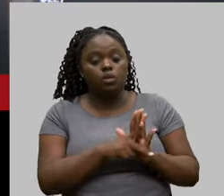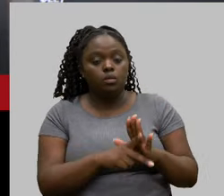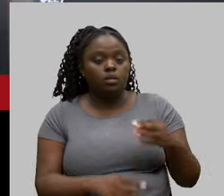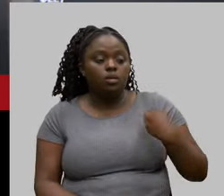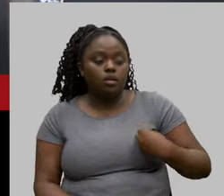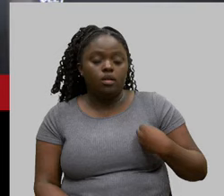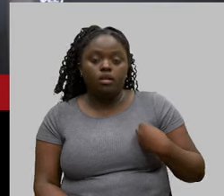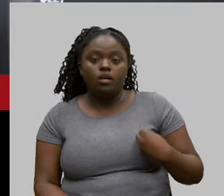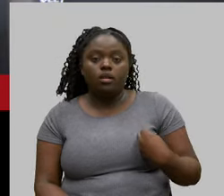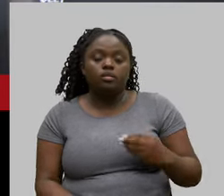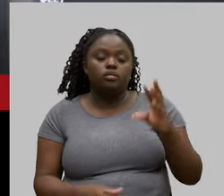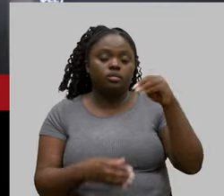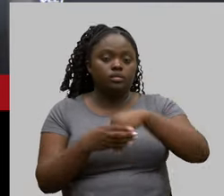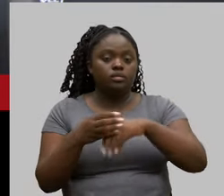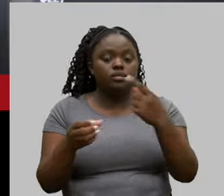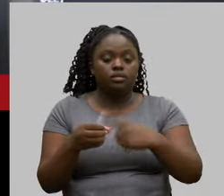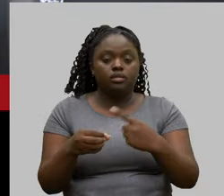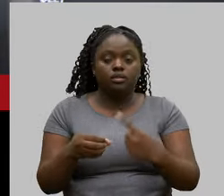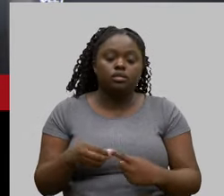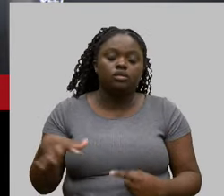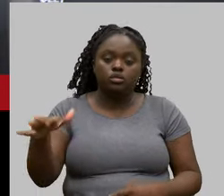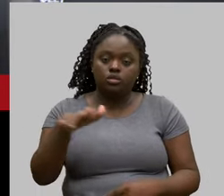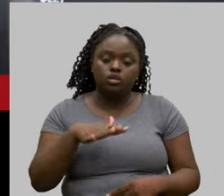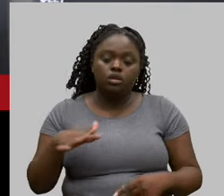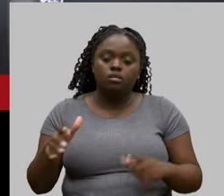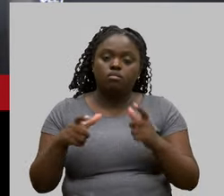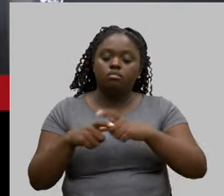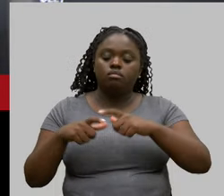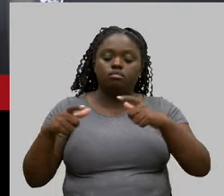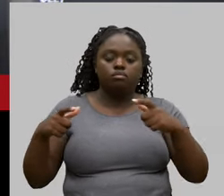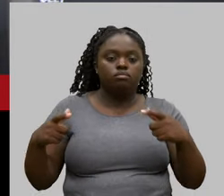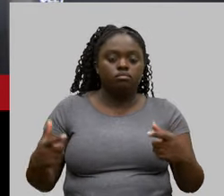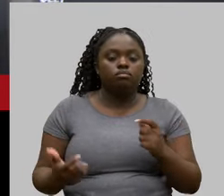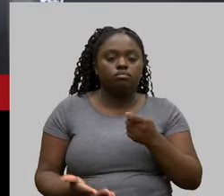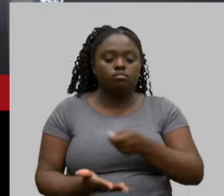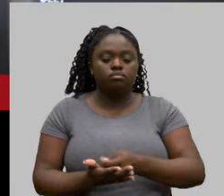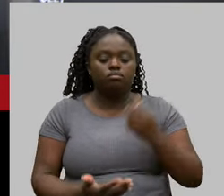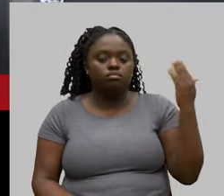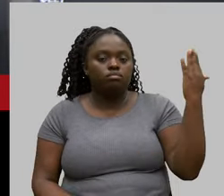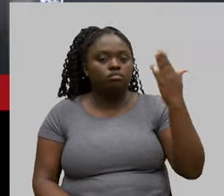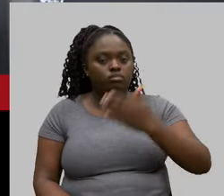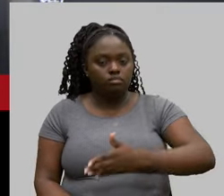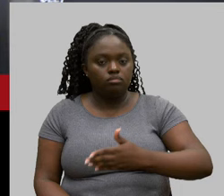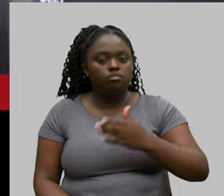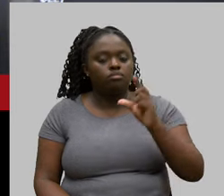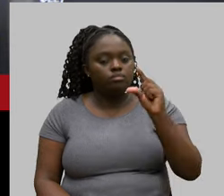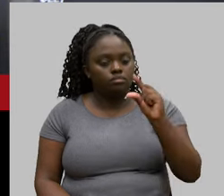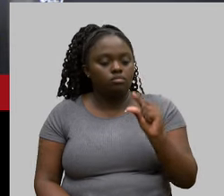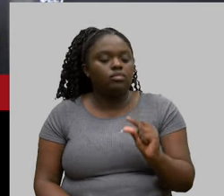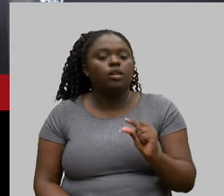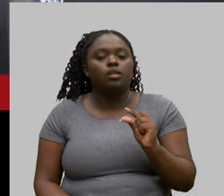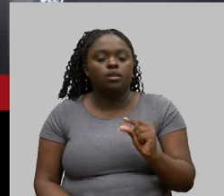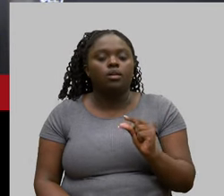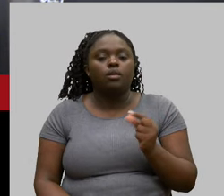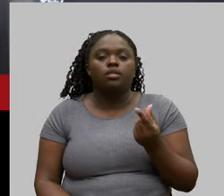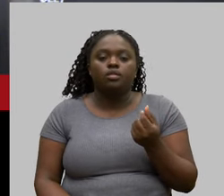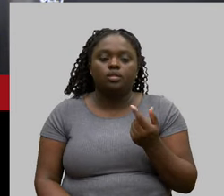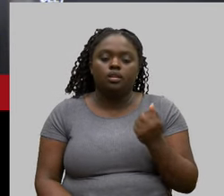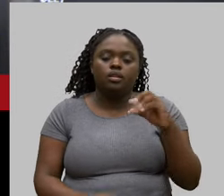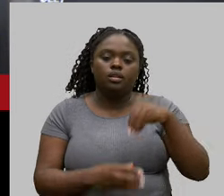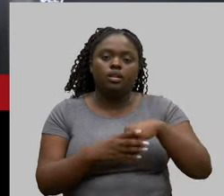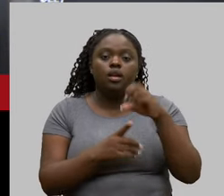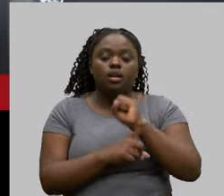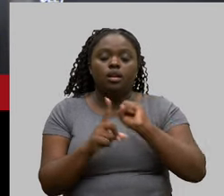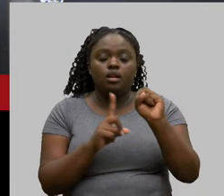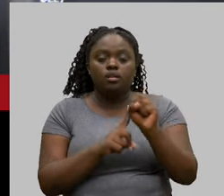em geral é é a maior arrecadação direta de um ente federativo de menor porte na nossa sociedade por isso